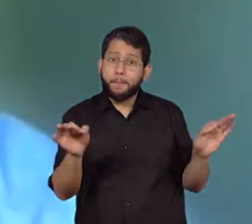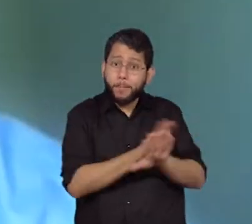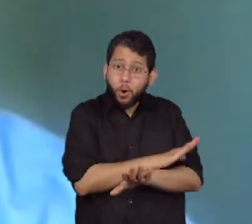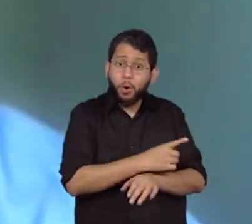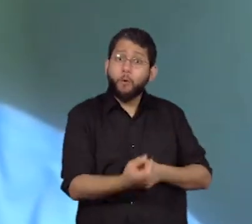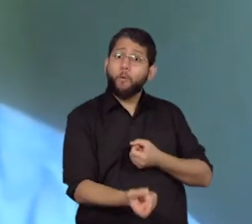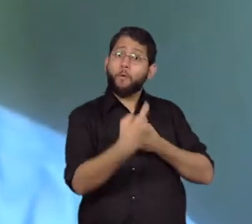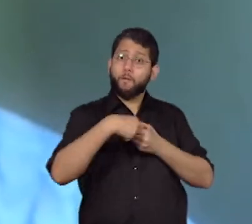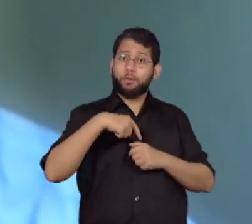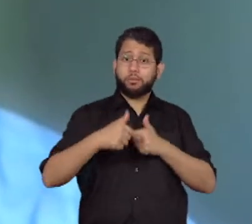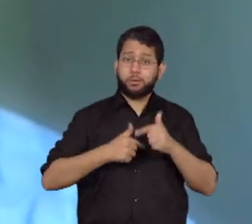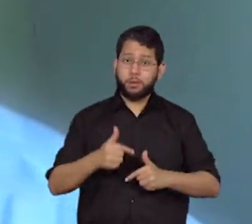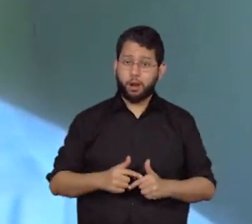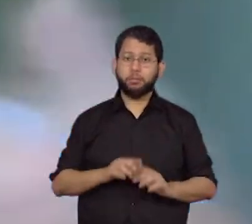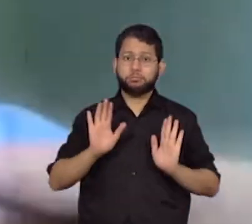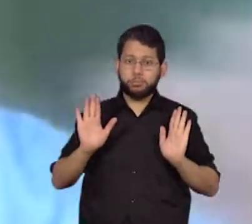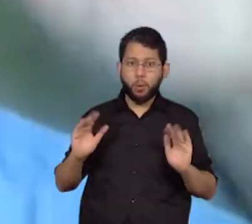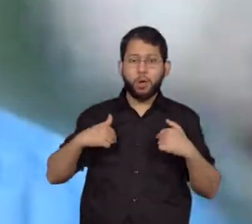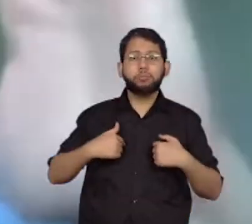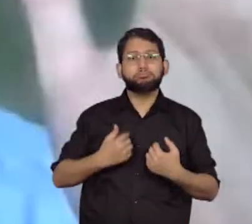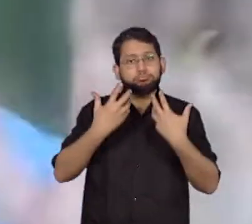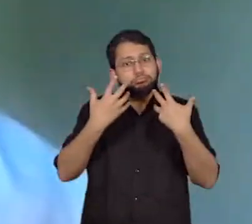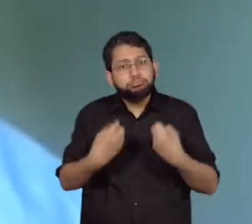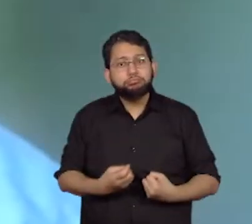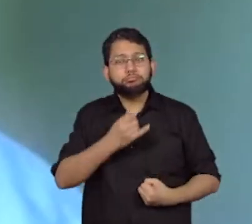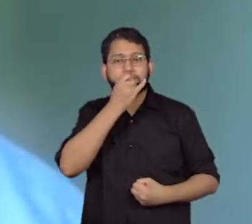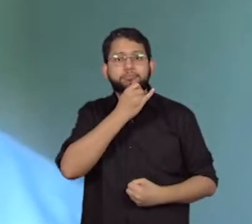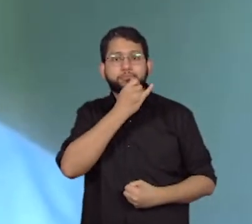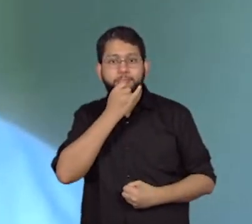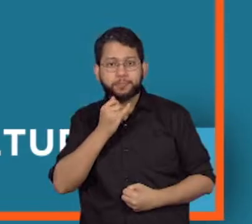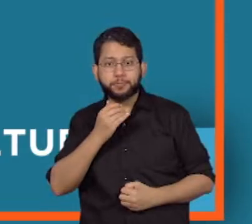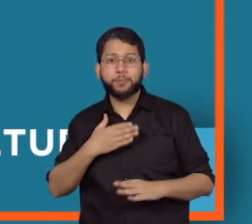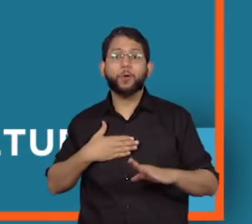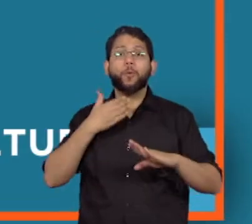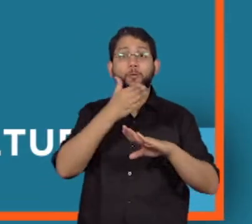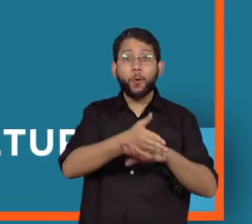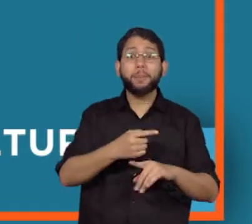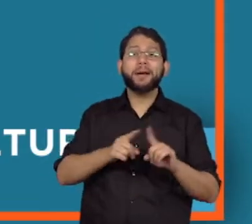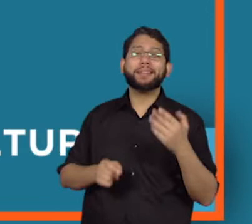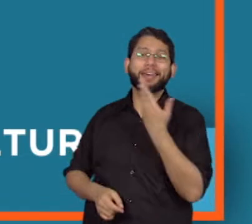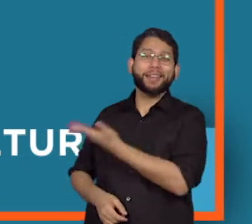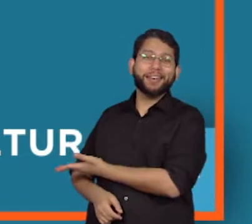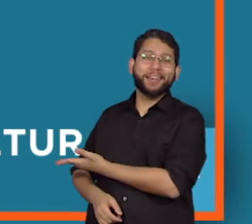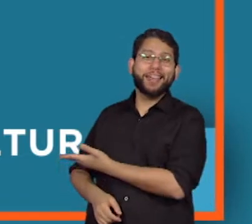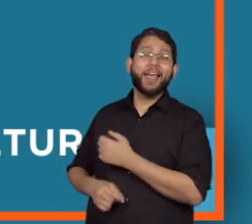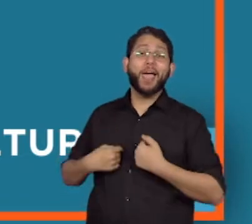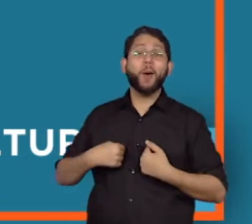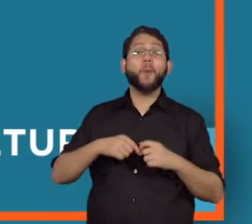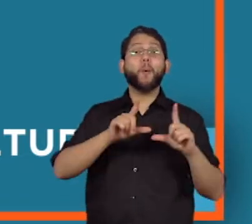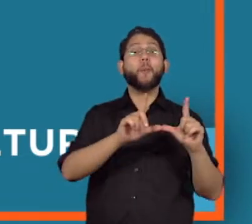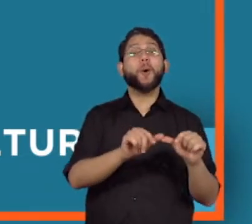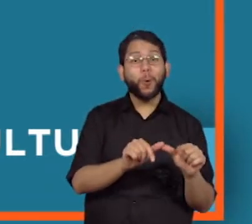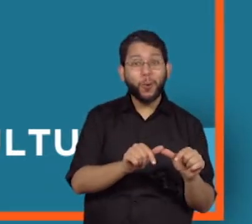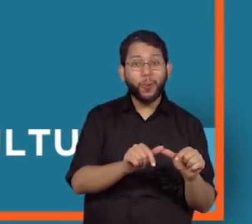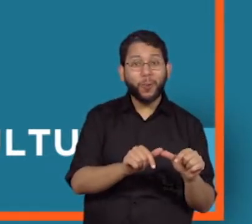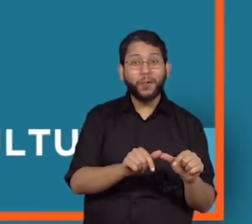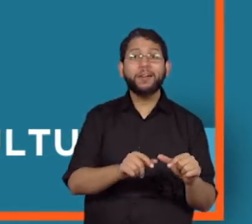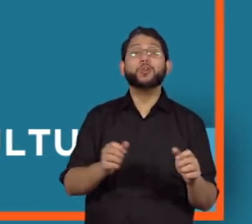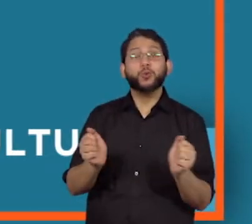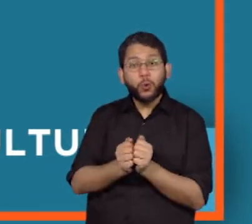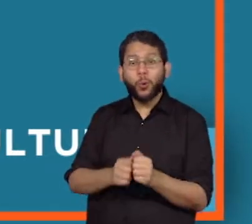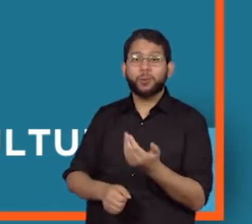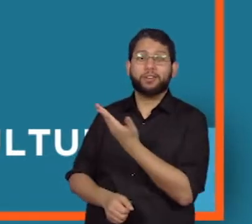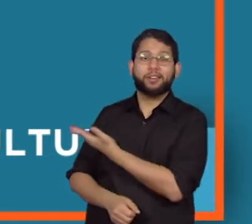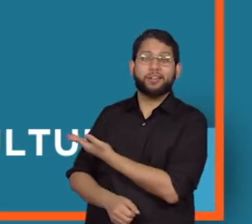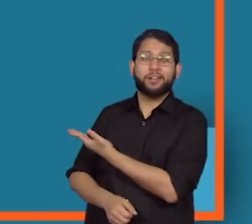a faculdade, e aí, enfim, nesses 6 meses eu fiquei fazendo um especial de Sandy Júnior, estava lá em Bauru, me ligou Odair Delposo, que era